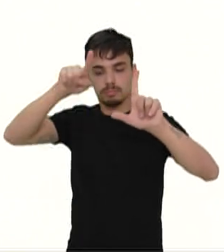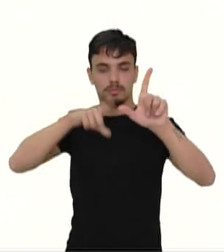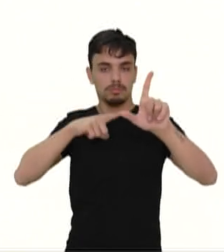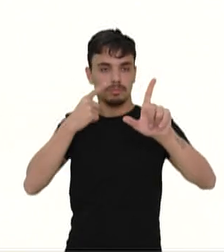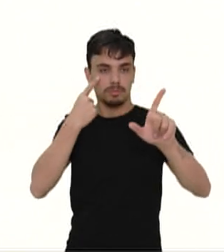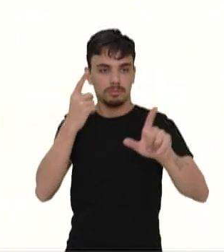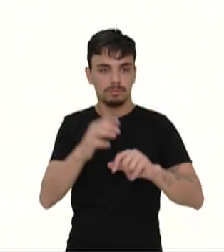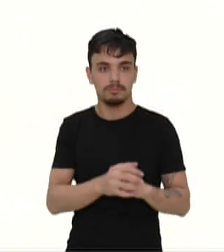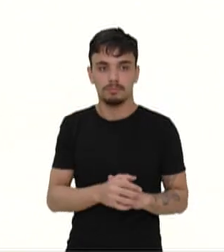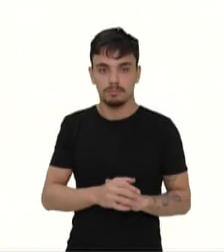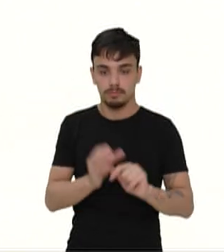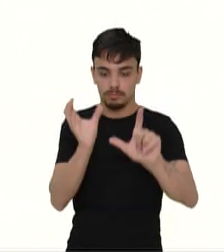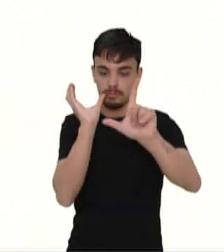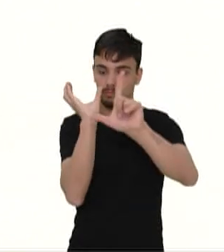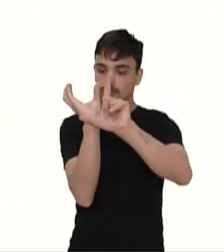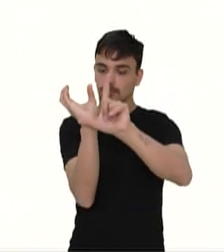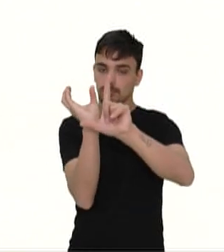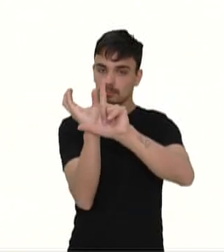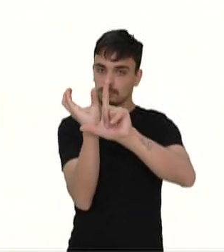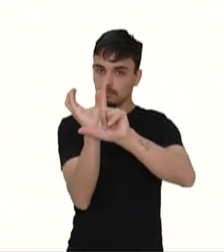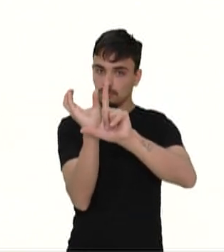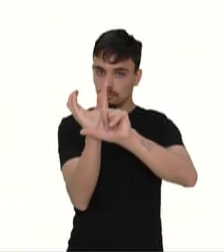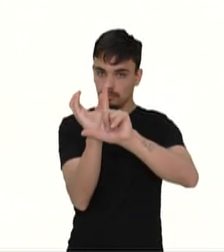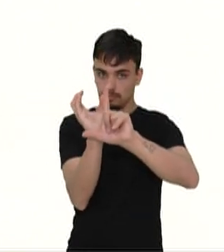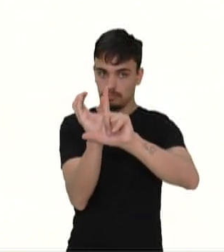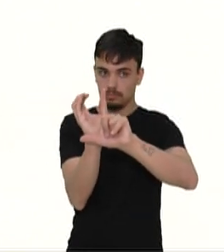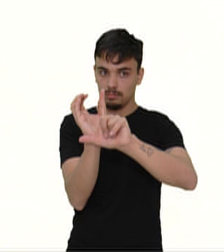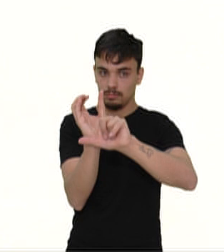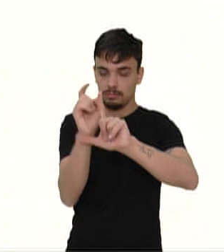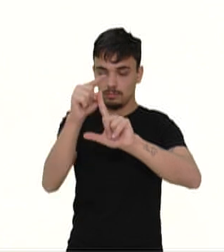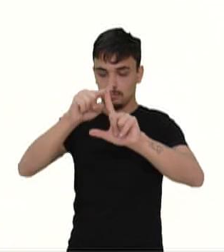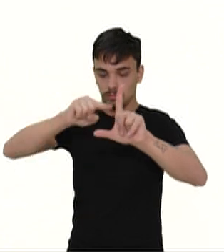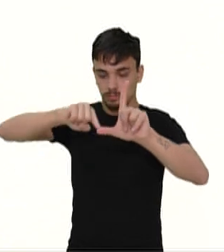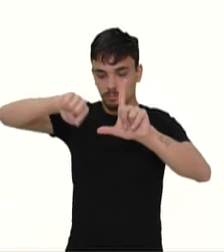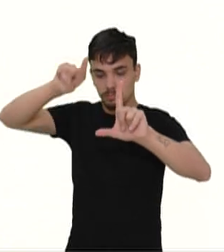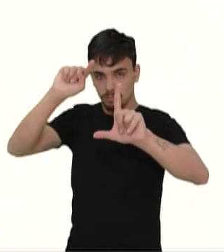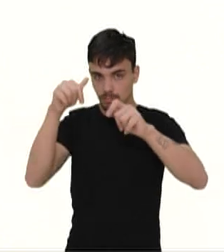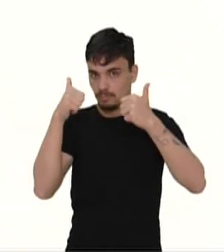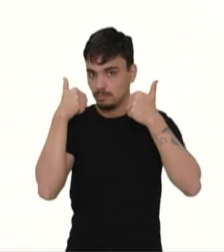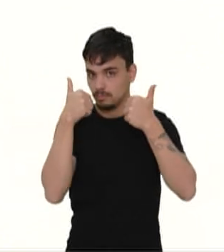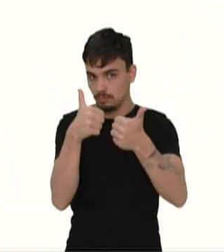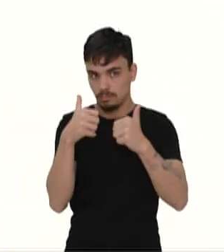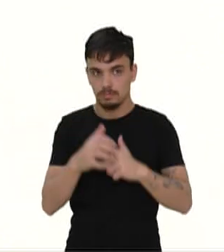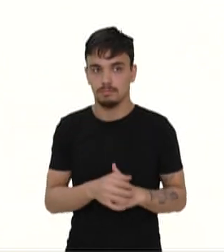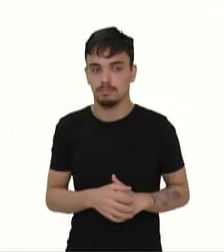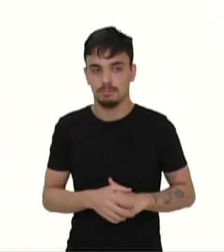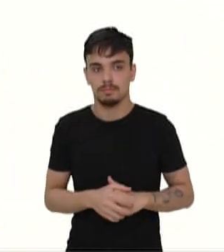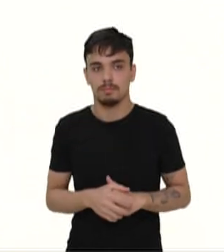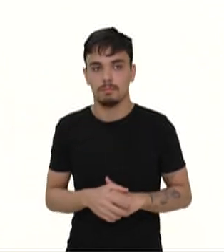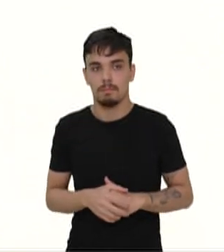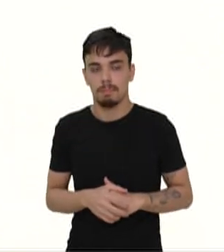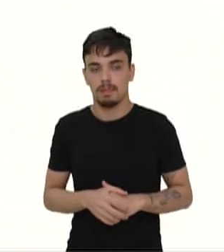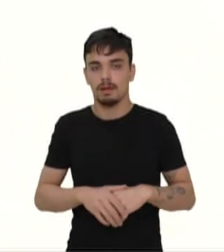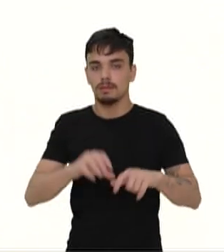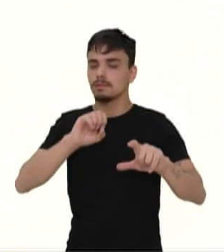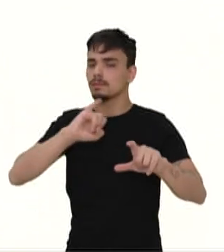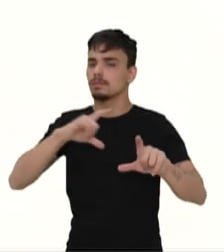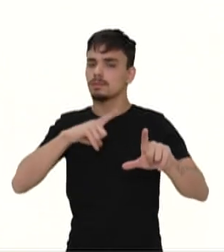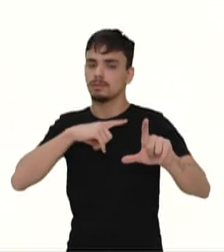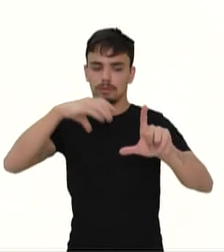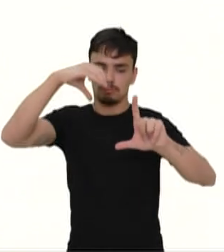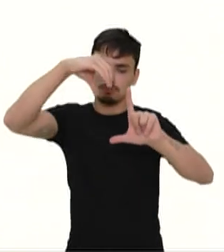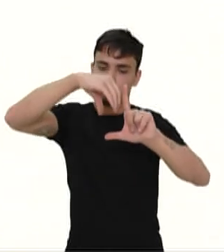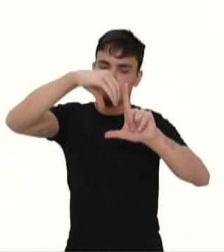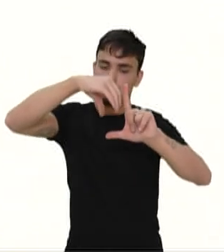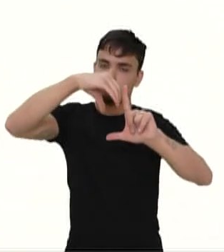quando a concavidade está voltada para cima. Primeiro desce para depois subir. Beleza? E se a parábola estiver